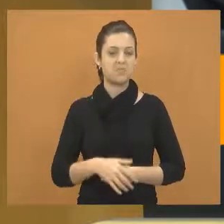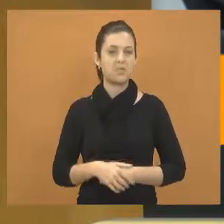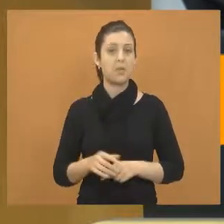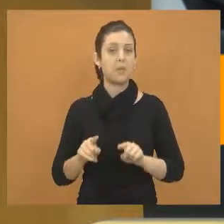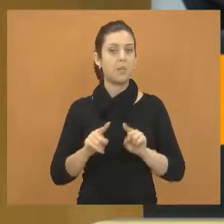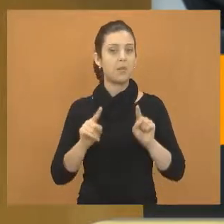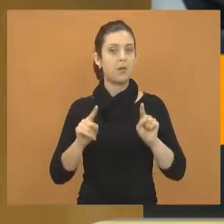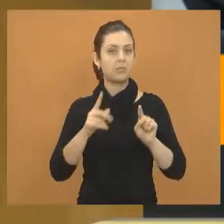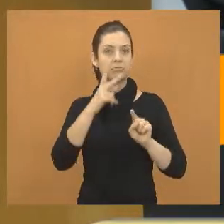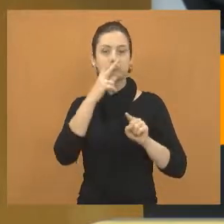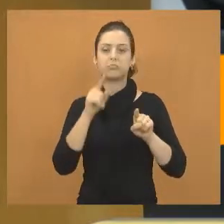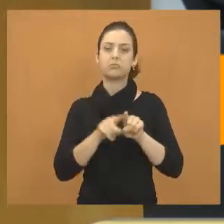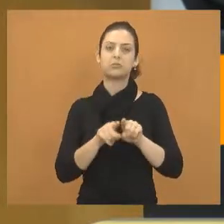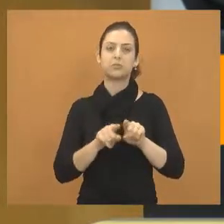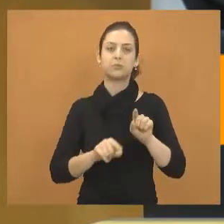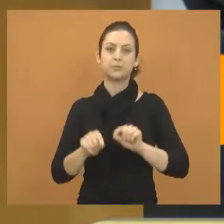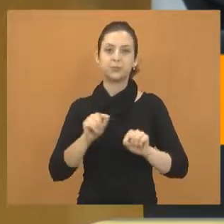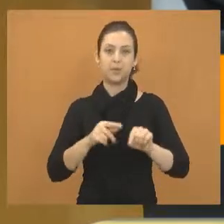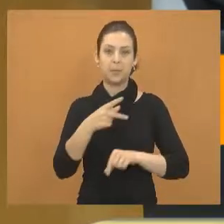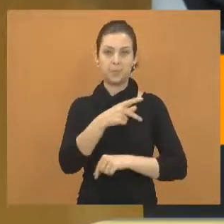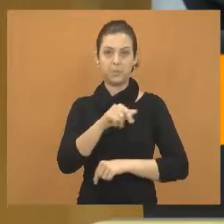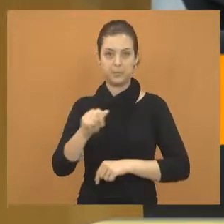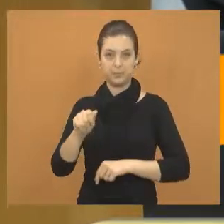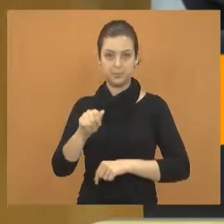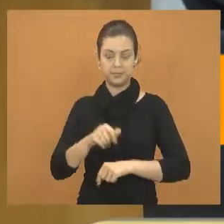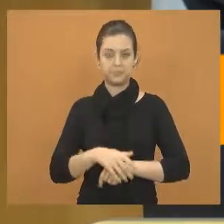Mas eu acho também que o PPA,